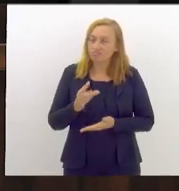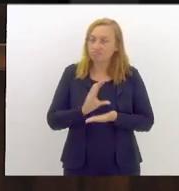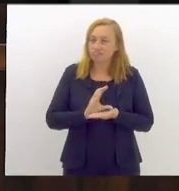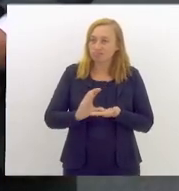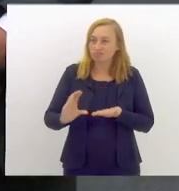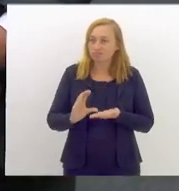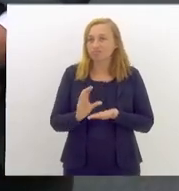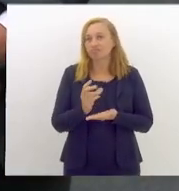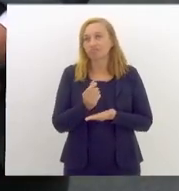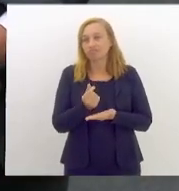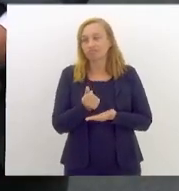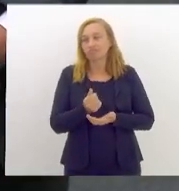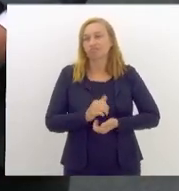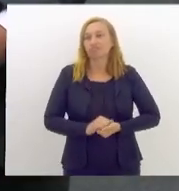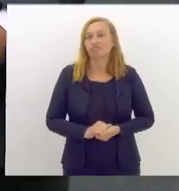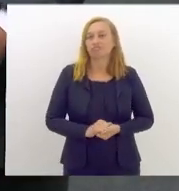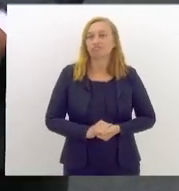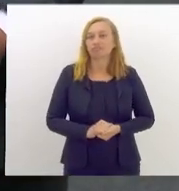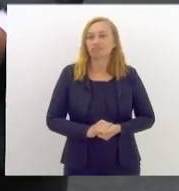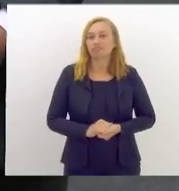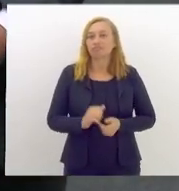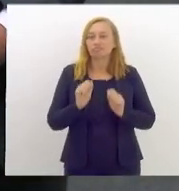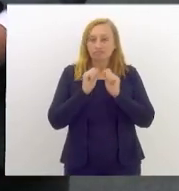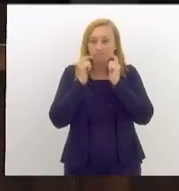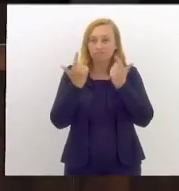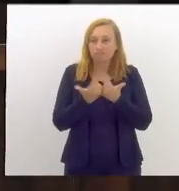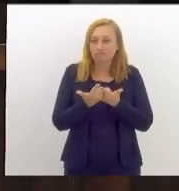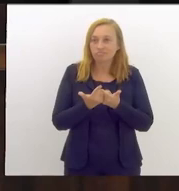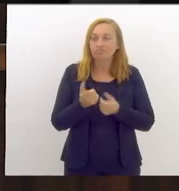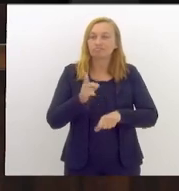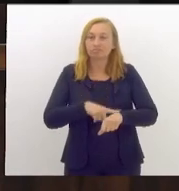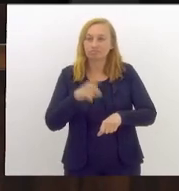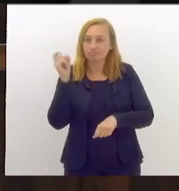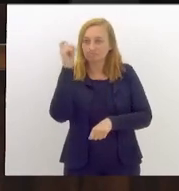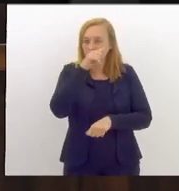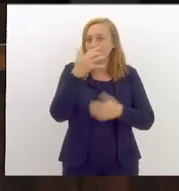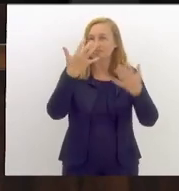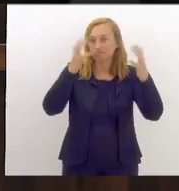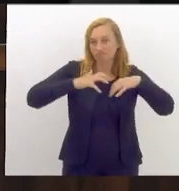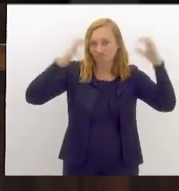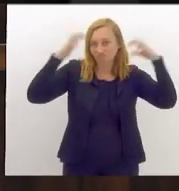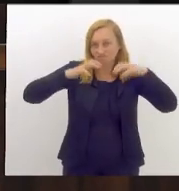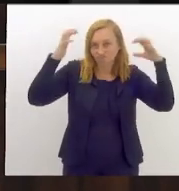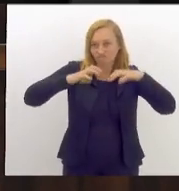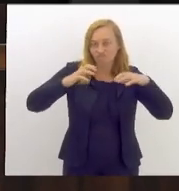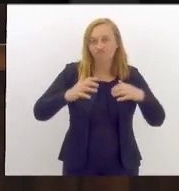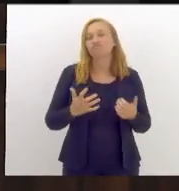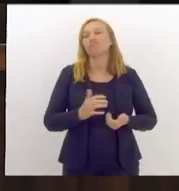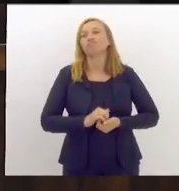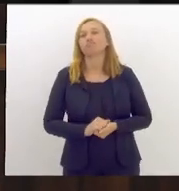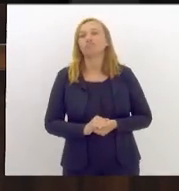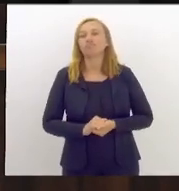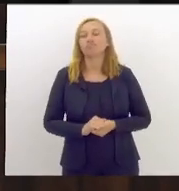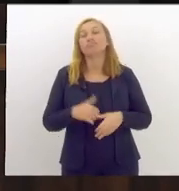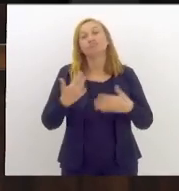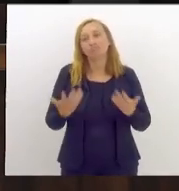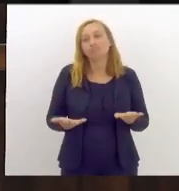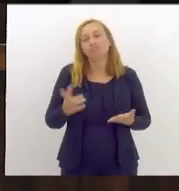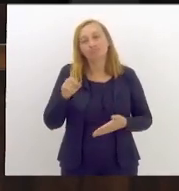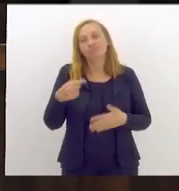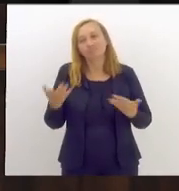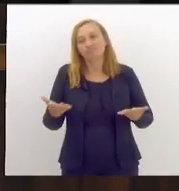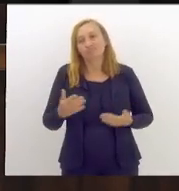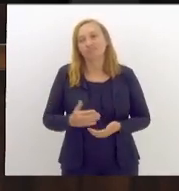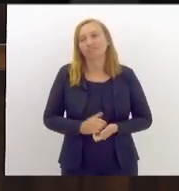fundo da Assembleia para aqueles momentos difíceis das chuvas é o consórcio Então é